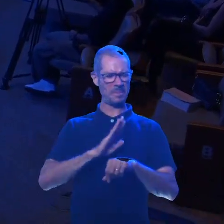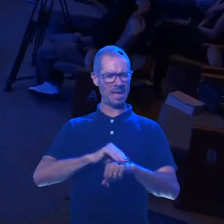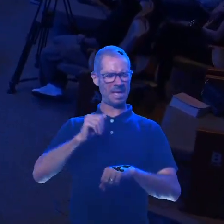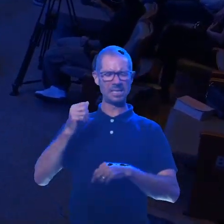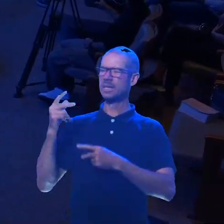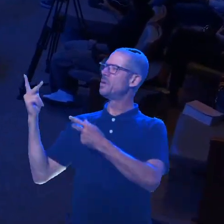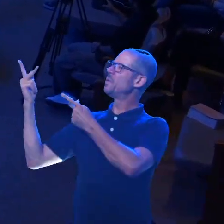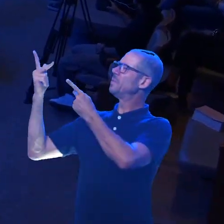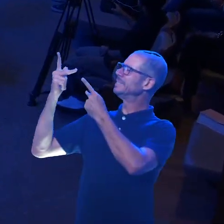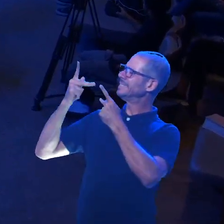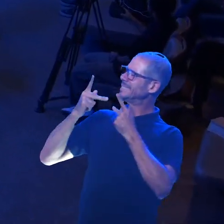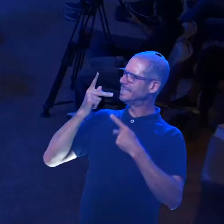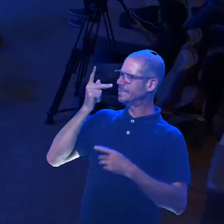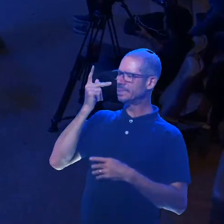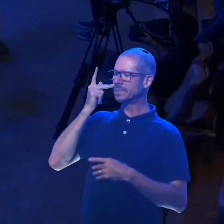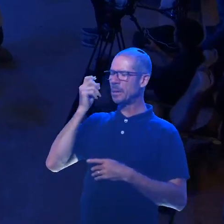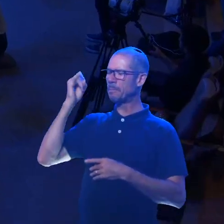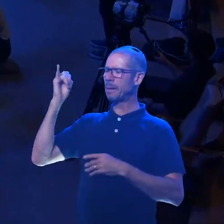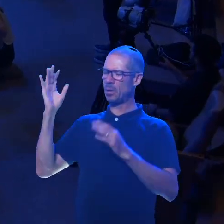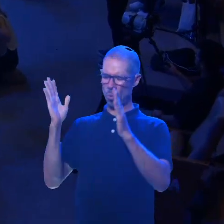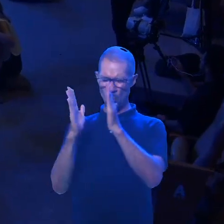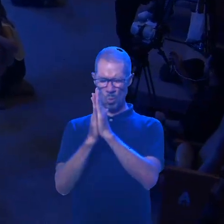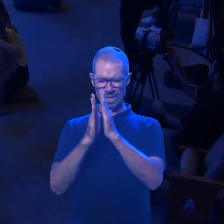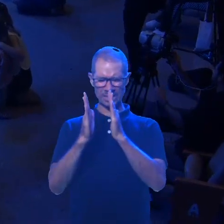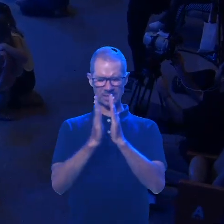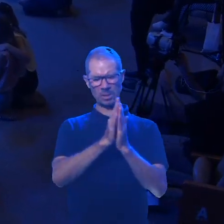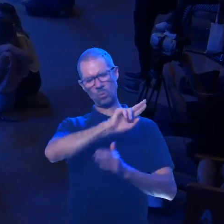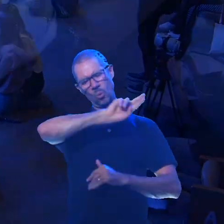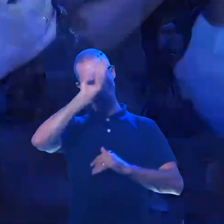Nos visita, Pai. Essa é a nossa oração, Deus, no